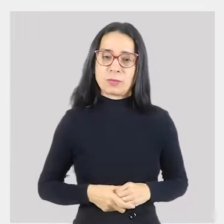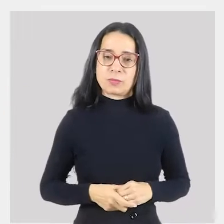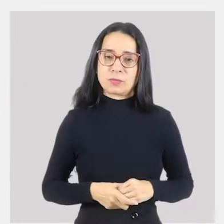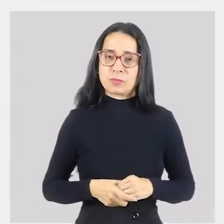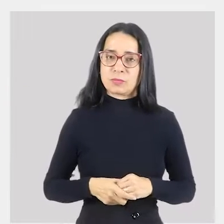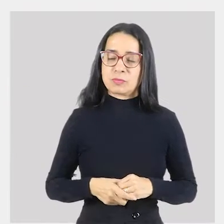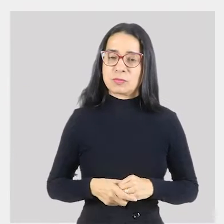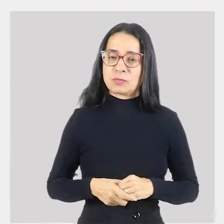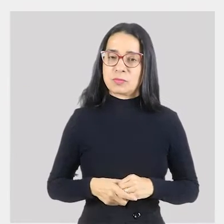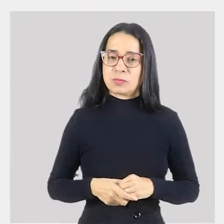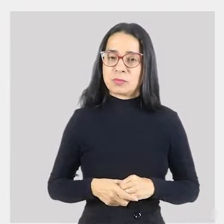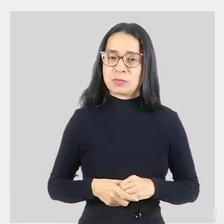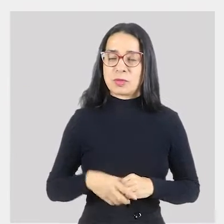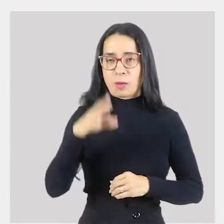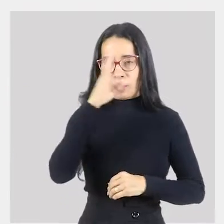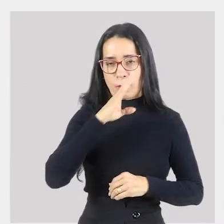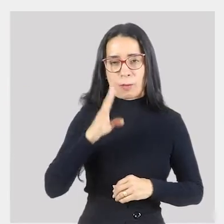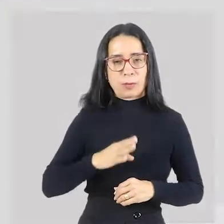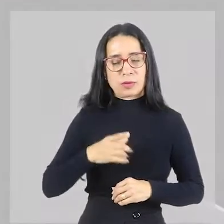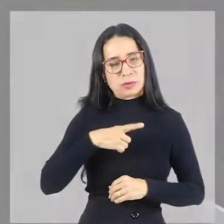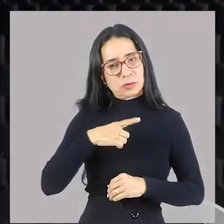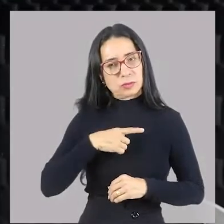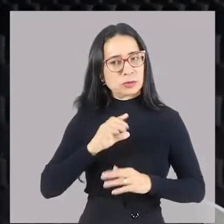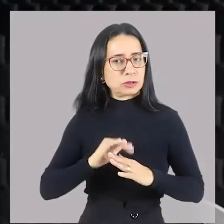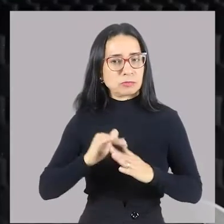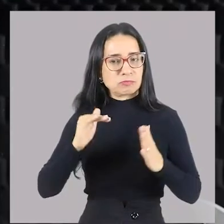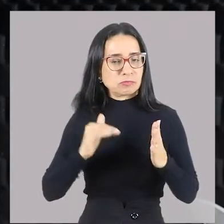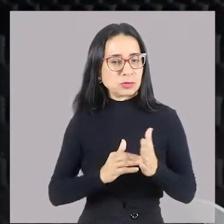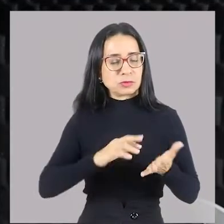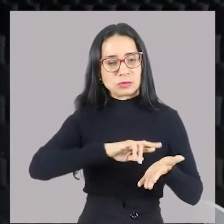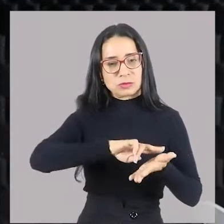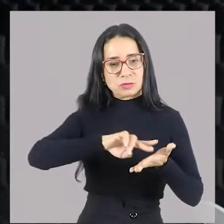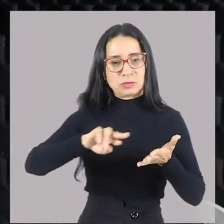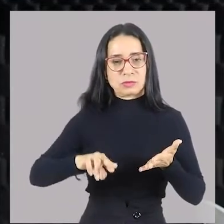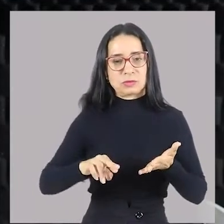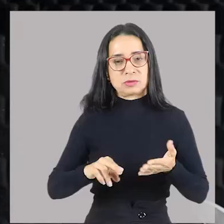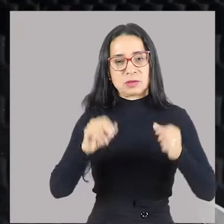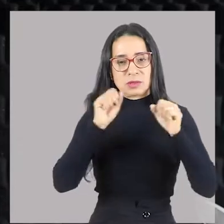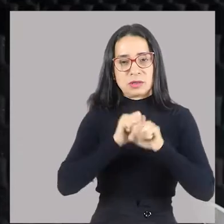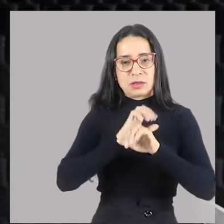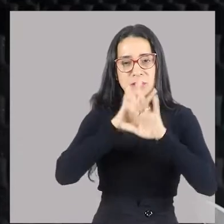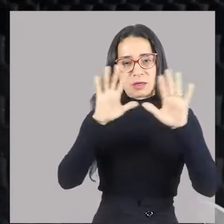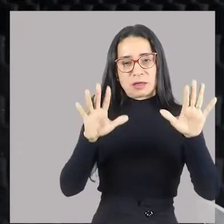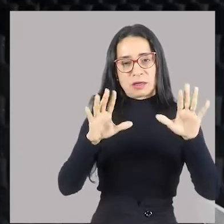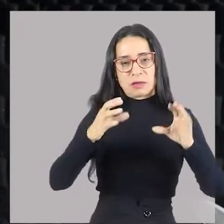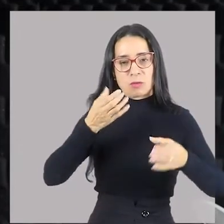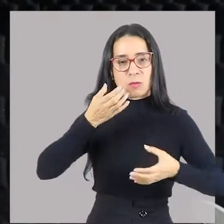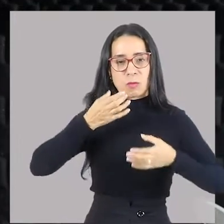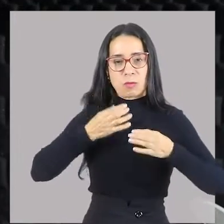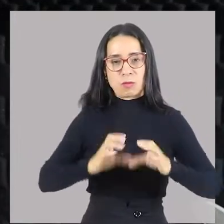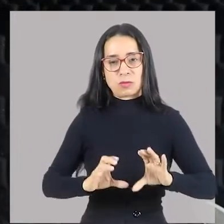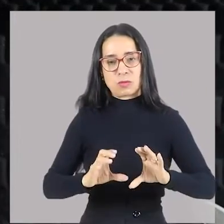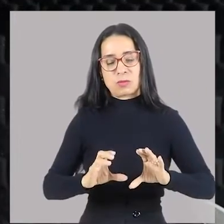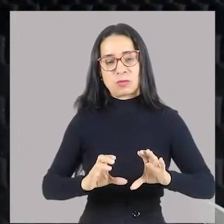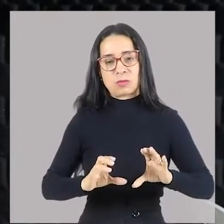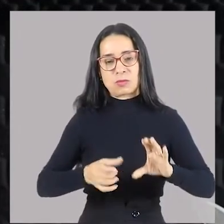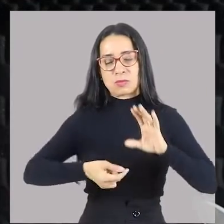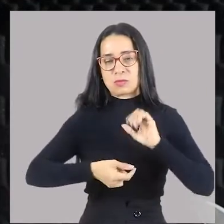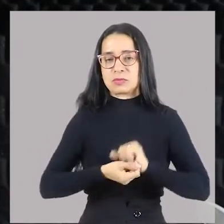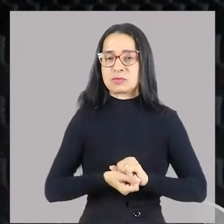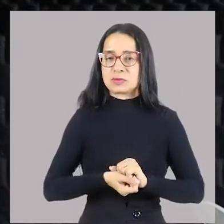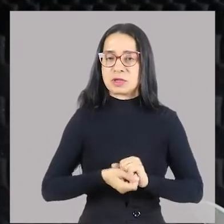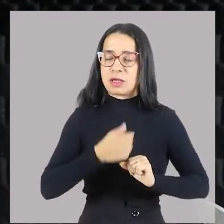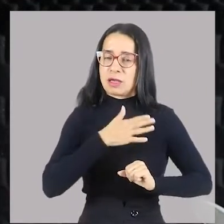uma diversidade. Lógico, dando destaque que os concursos gostam muito de dar esse